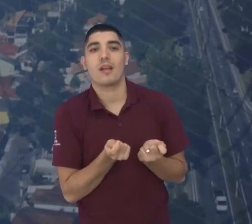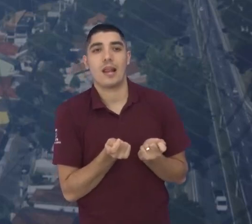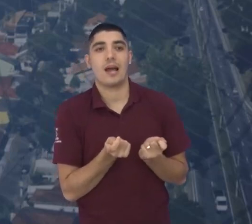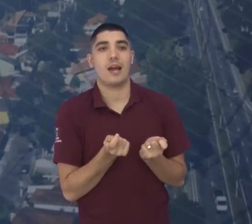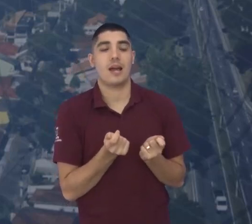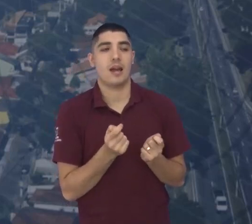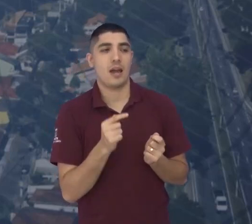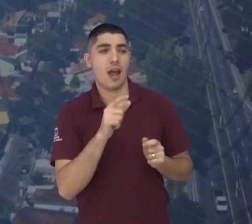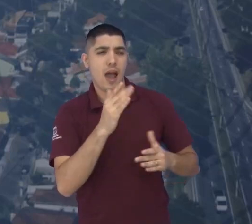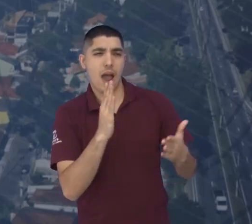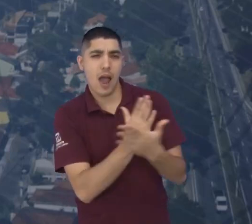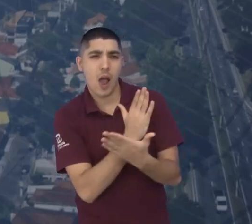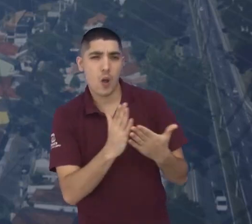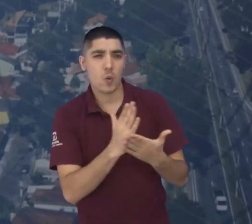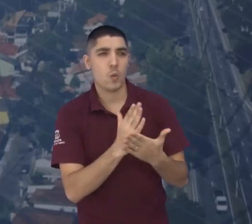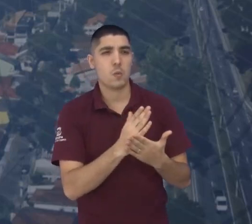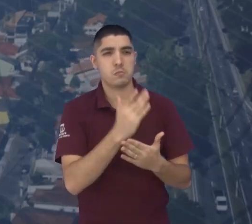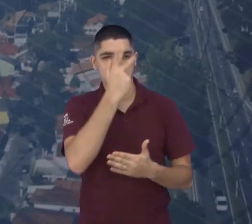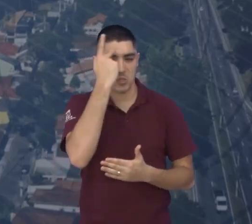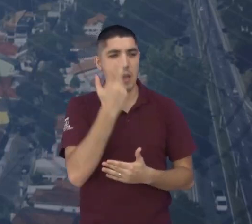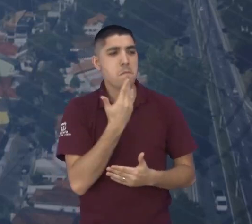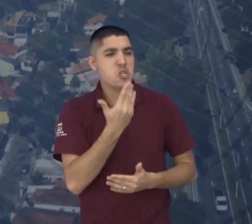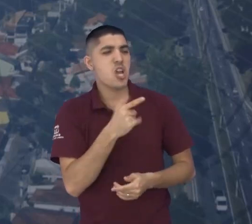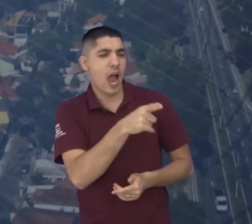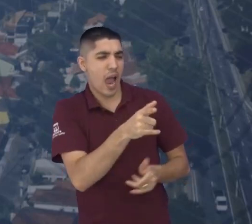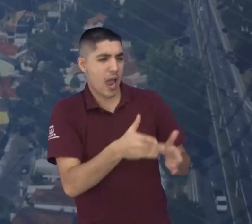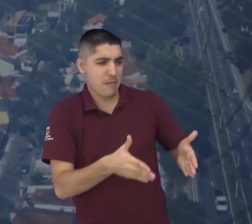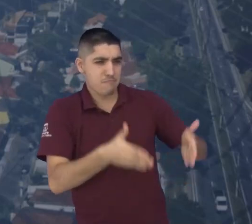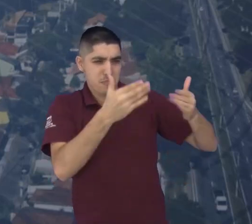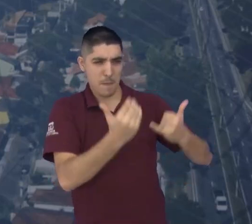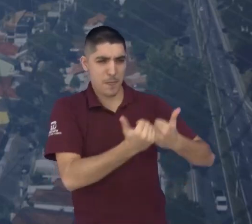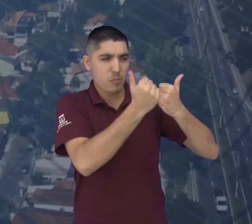às especulações imobiliárias, né, para que a gente consiga